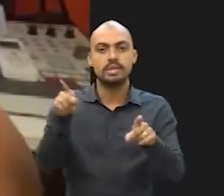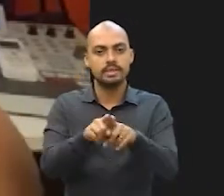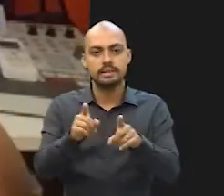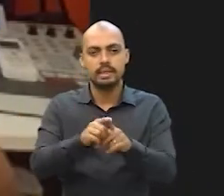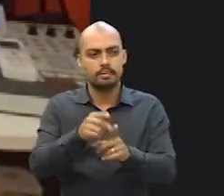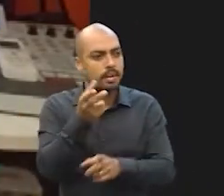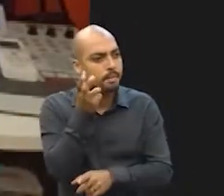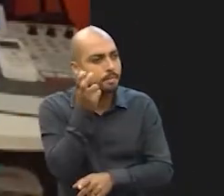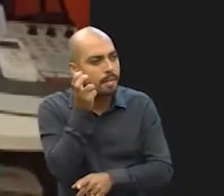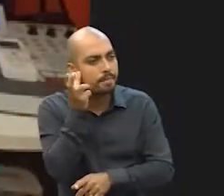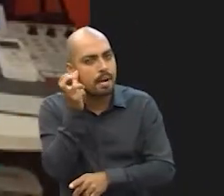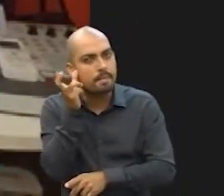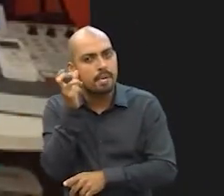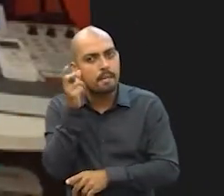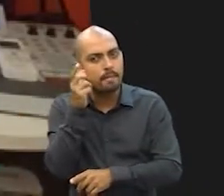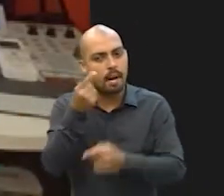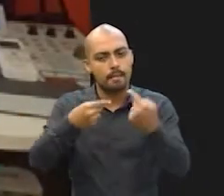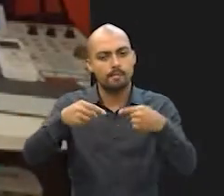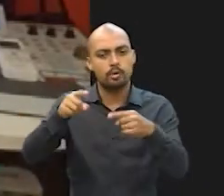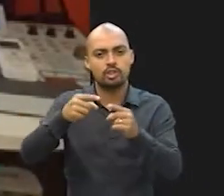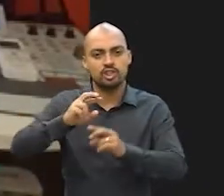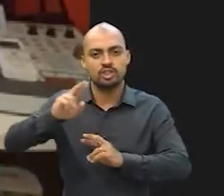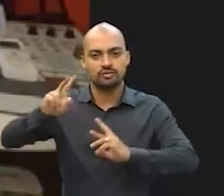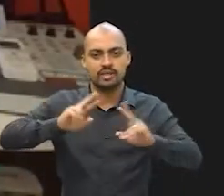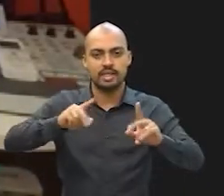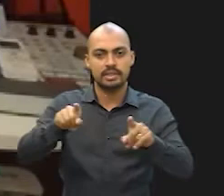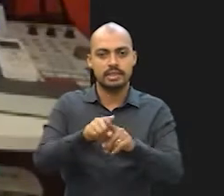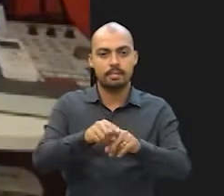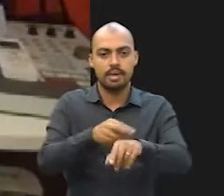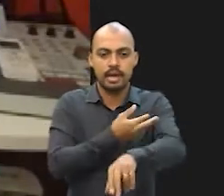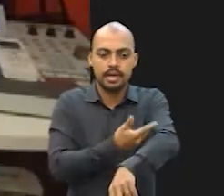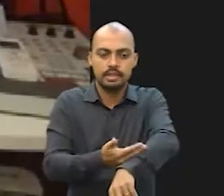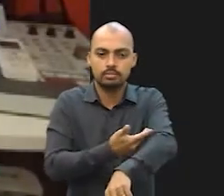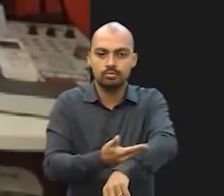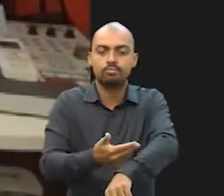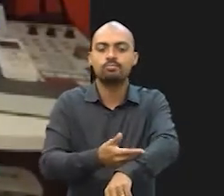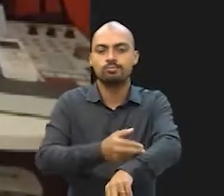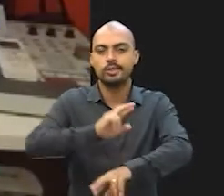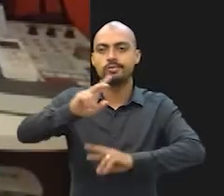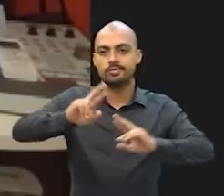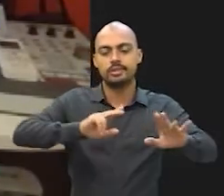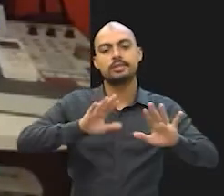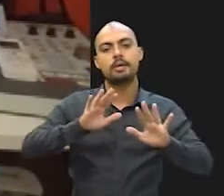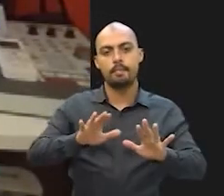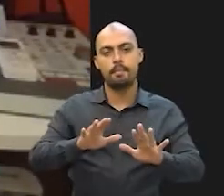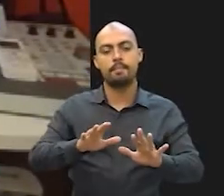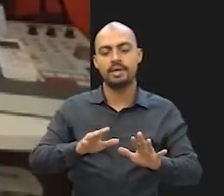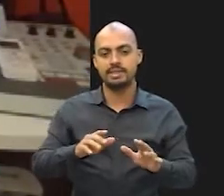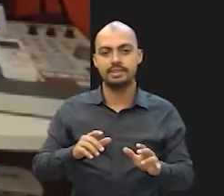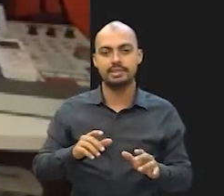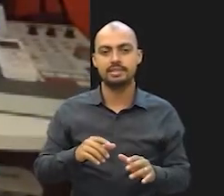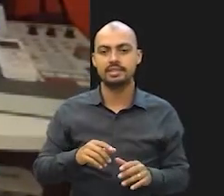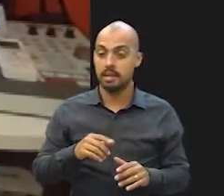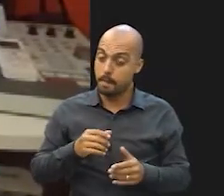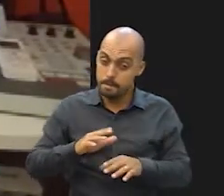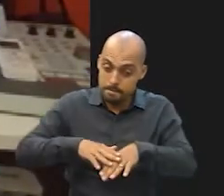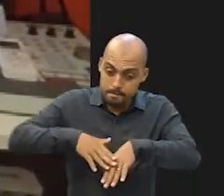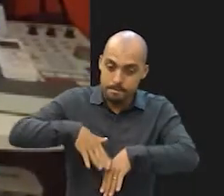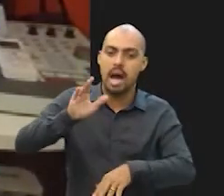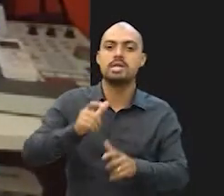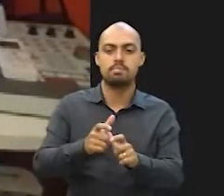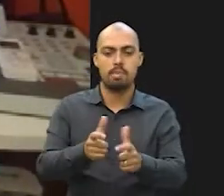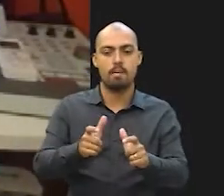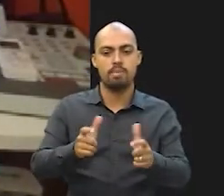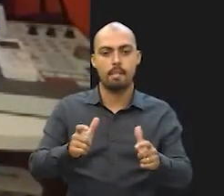também, de estilos diferentes, de forma diferente, mas elas estavam consumindo de uma forma bem massiva, vamos colocar assim,